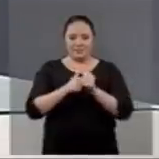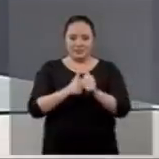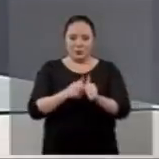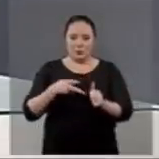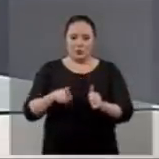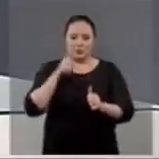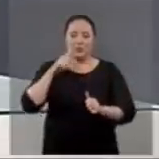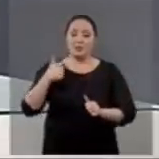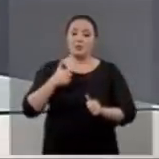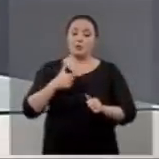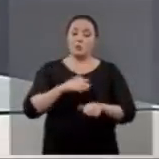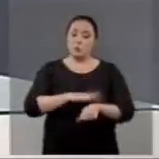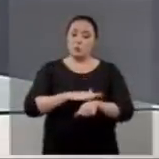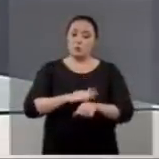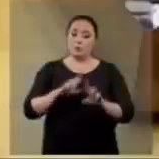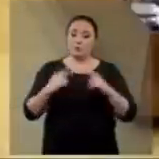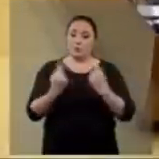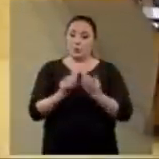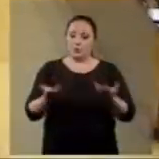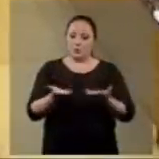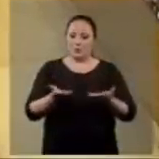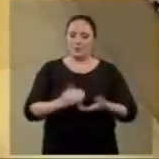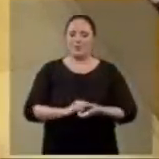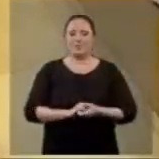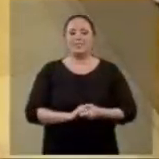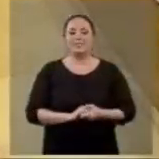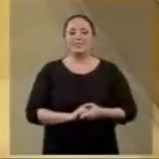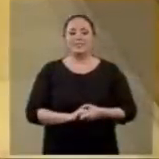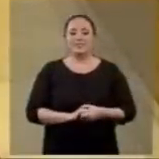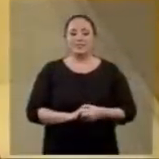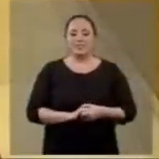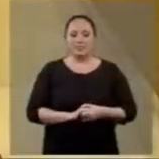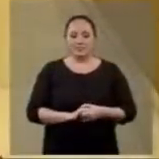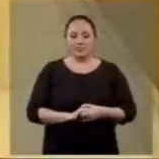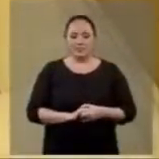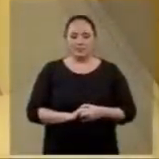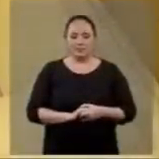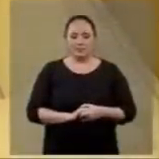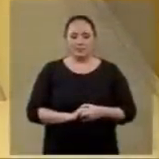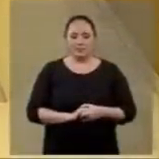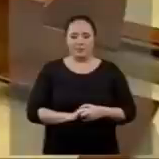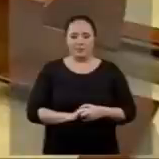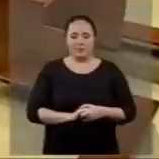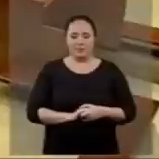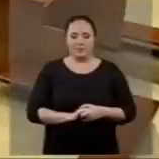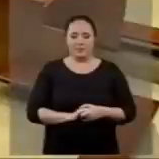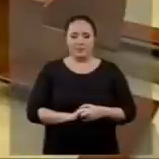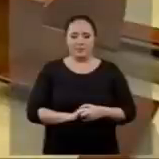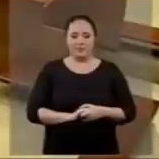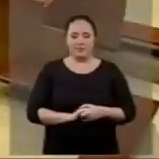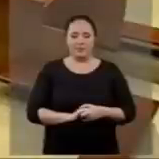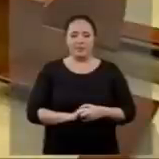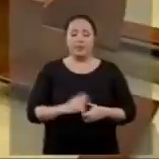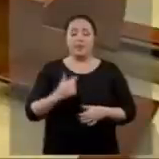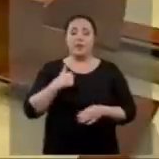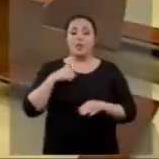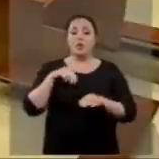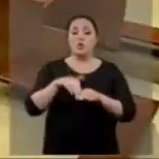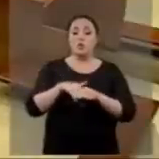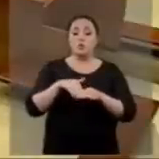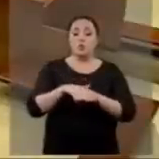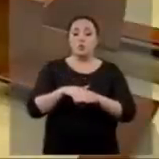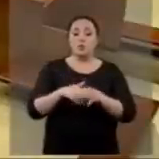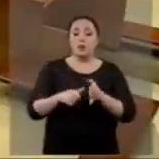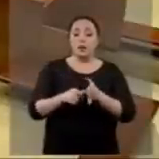Para a segunda parte da sessão de hoje. Sim. Eu vou votar, então, antes de Sua Excelência. Sim, se